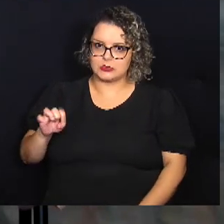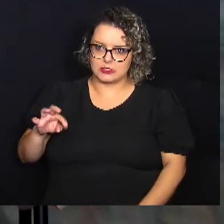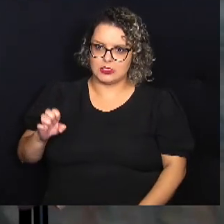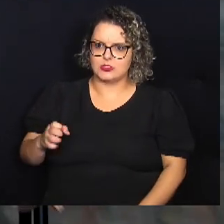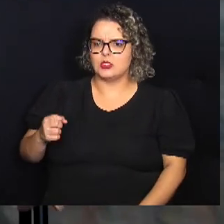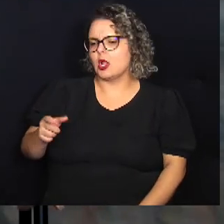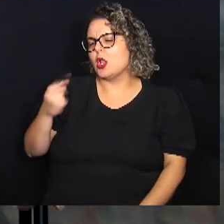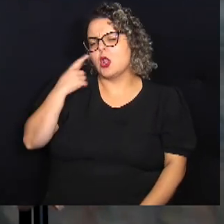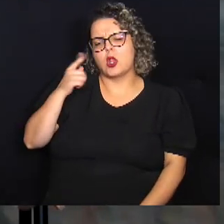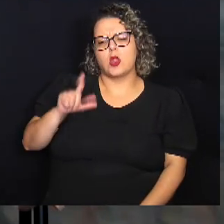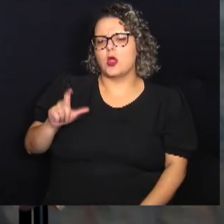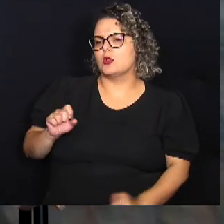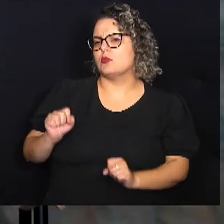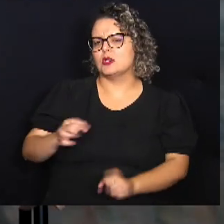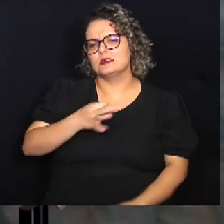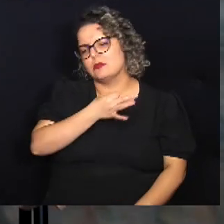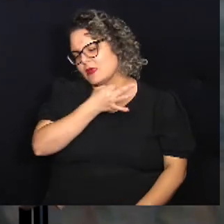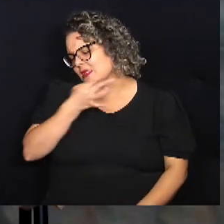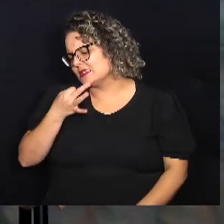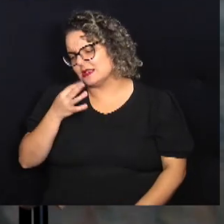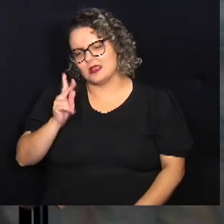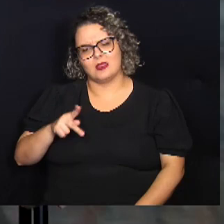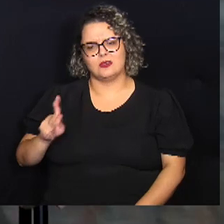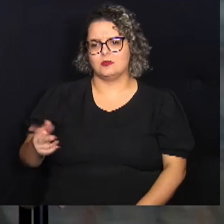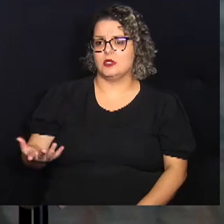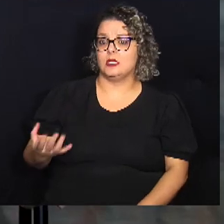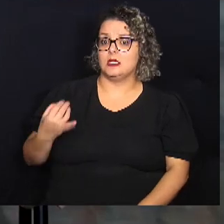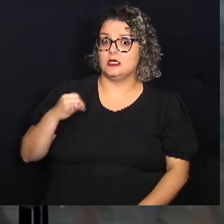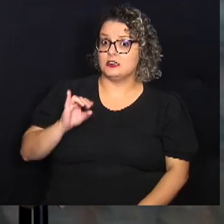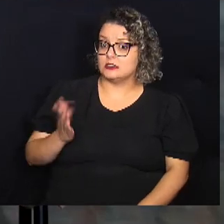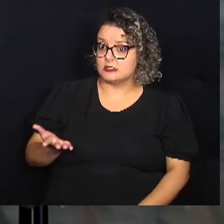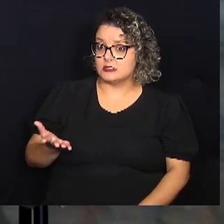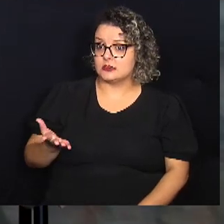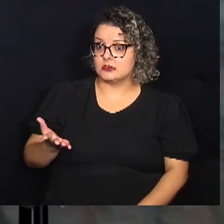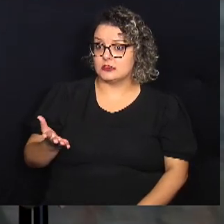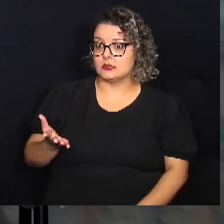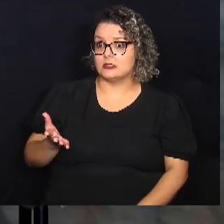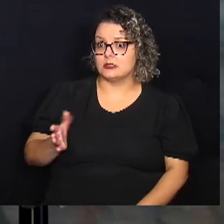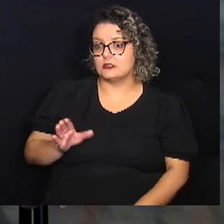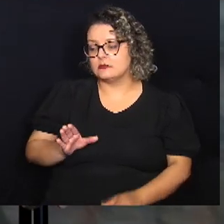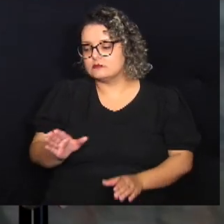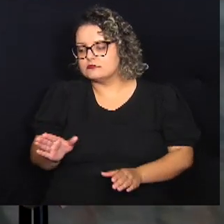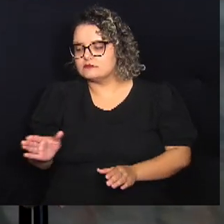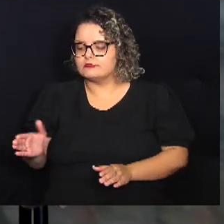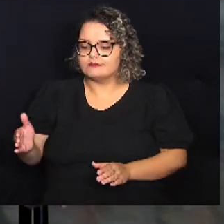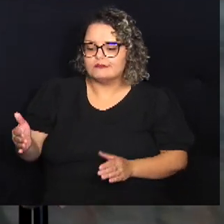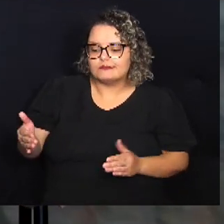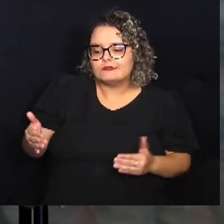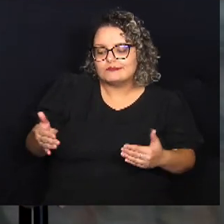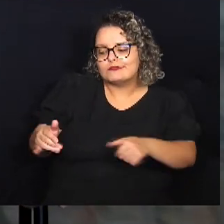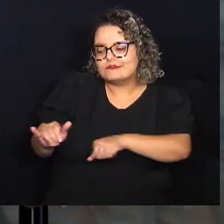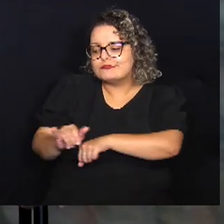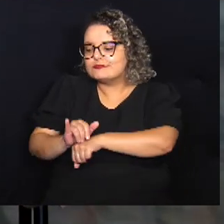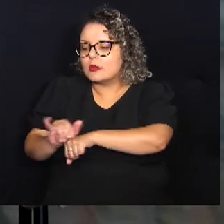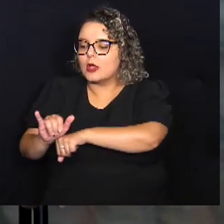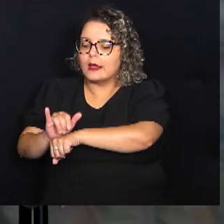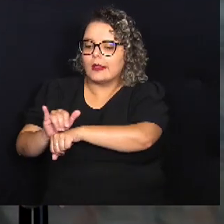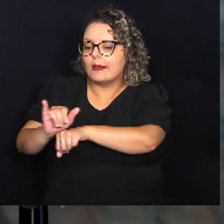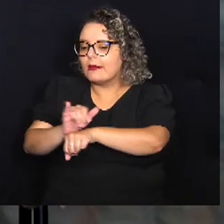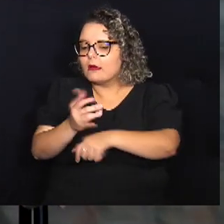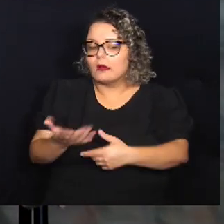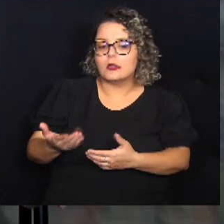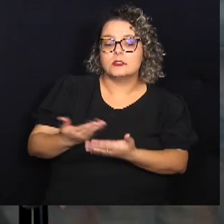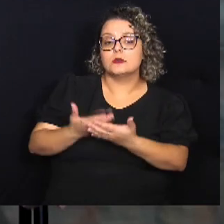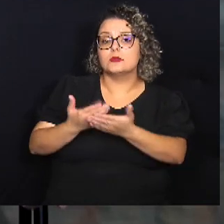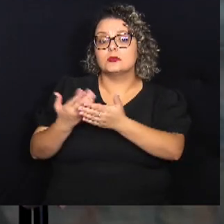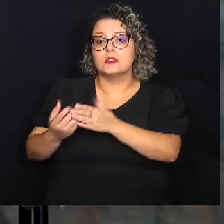pode se tornar um excelente professor se ele for comendo pelas beiradas, se ele for estudando esse